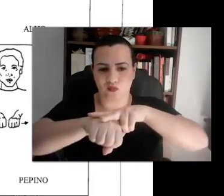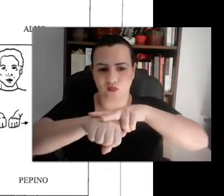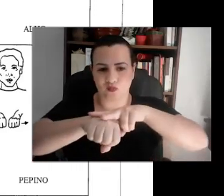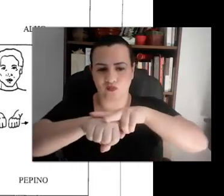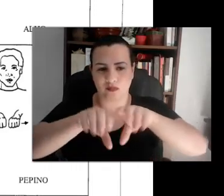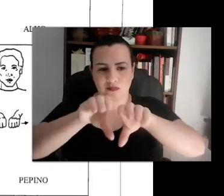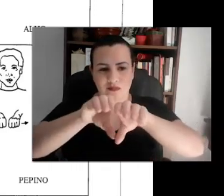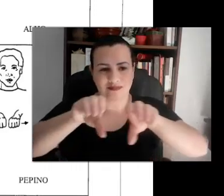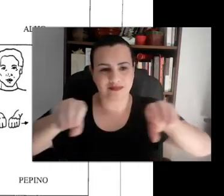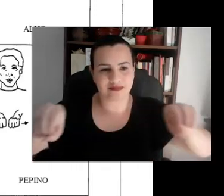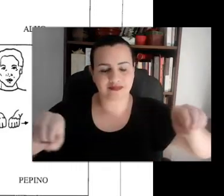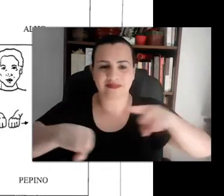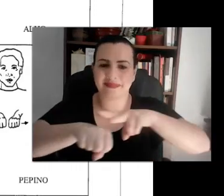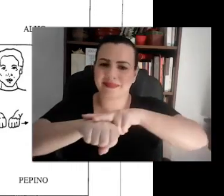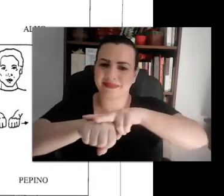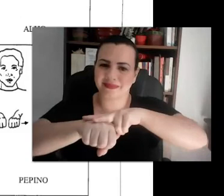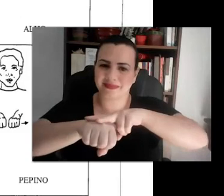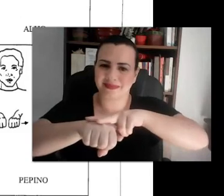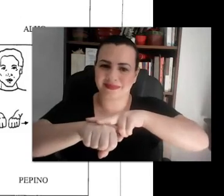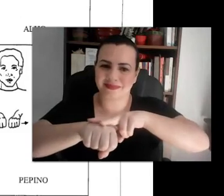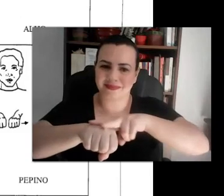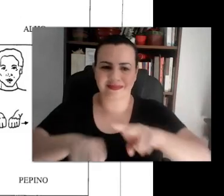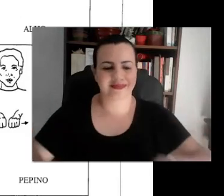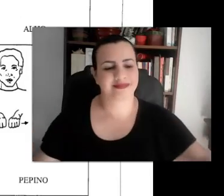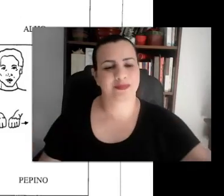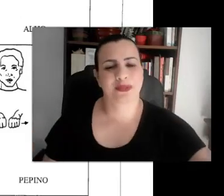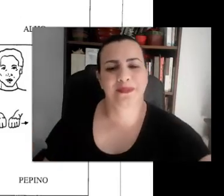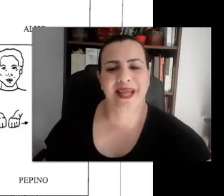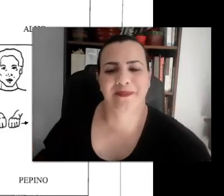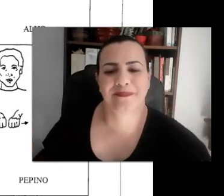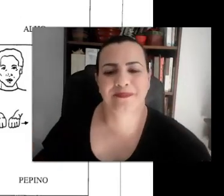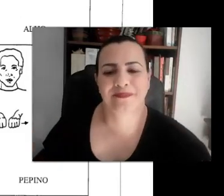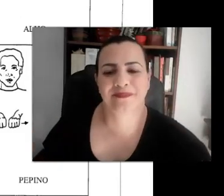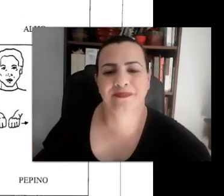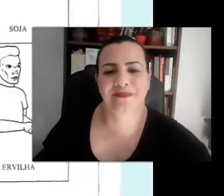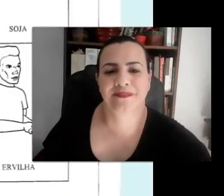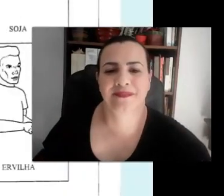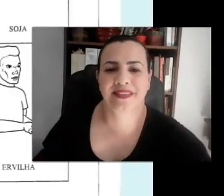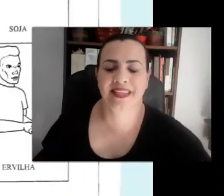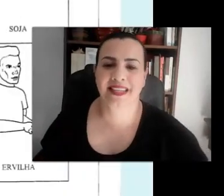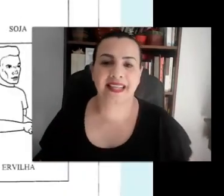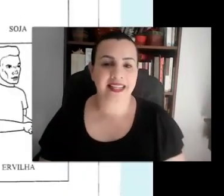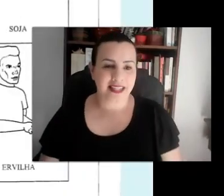Pepino. Muito bem.